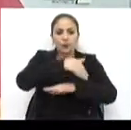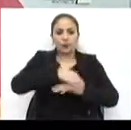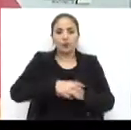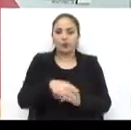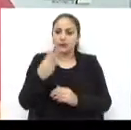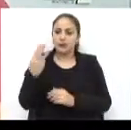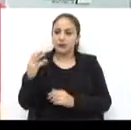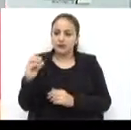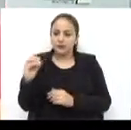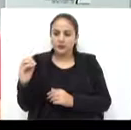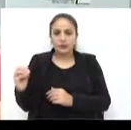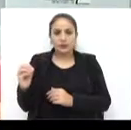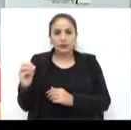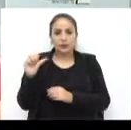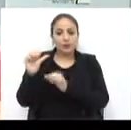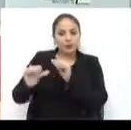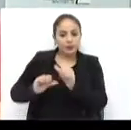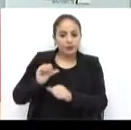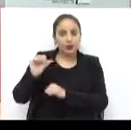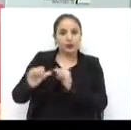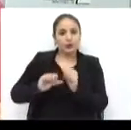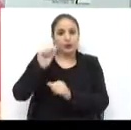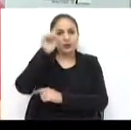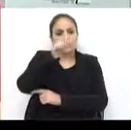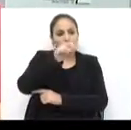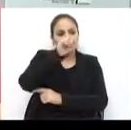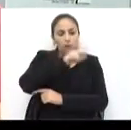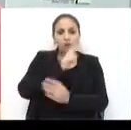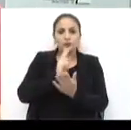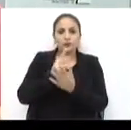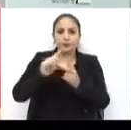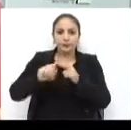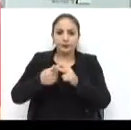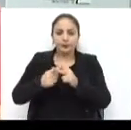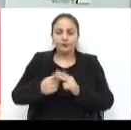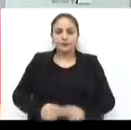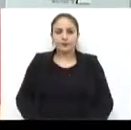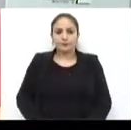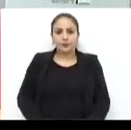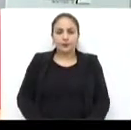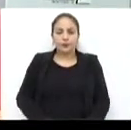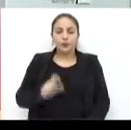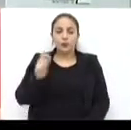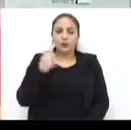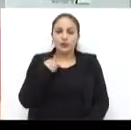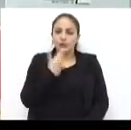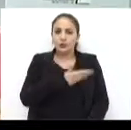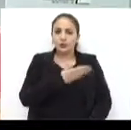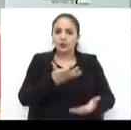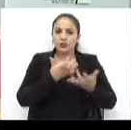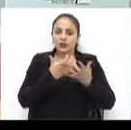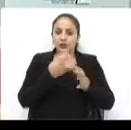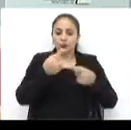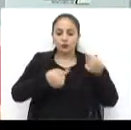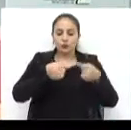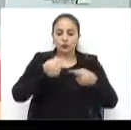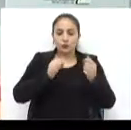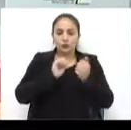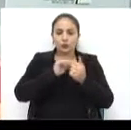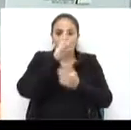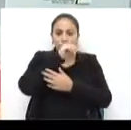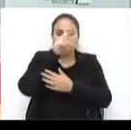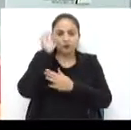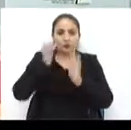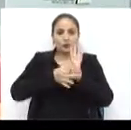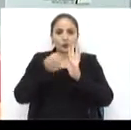para o custeio, né? Para troca de luminárias e para manutenção. O que nós pretendemos discutir com o Executivo e